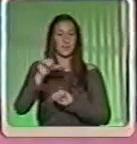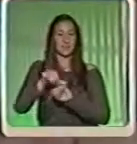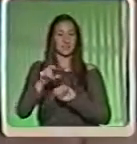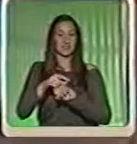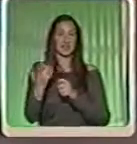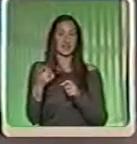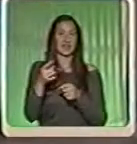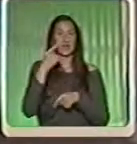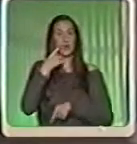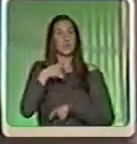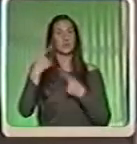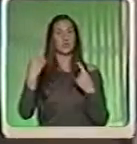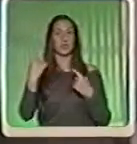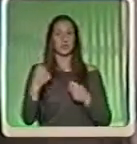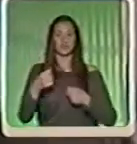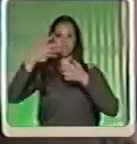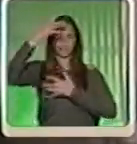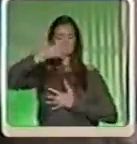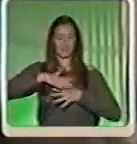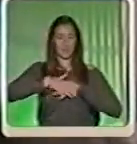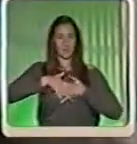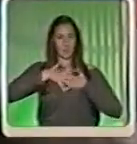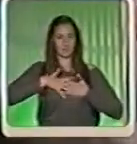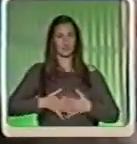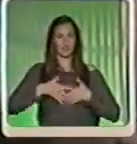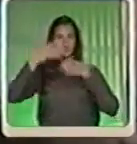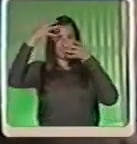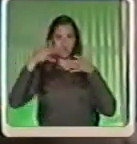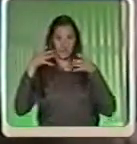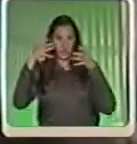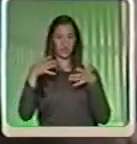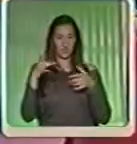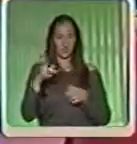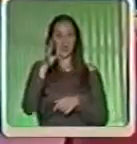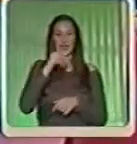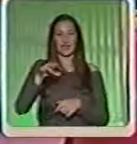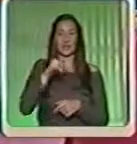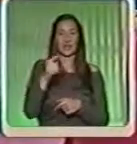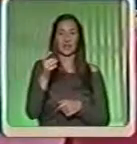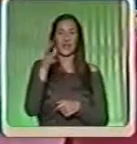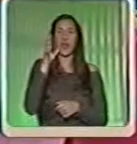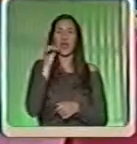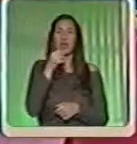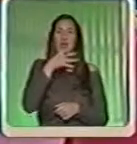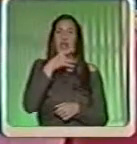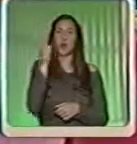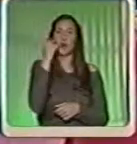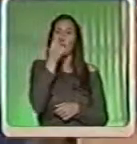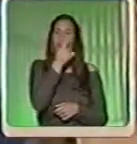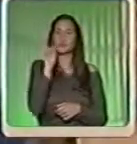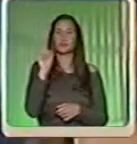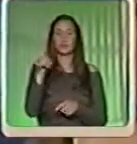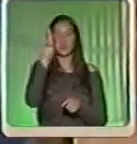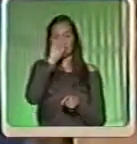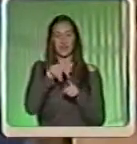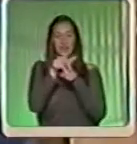armadura. Fantástico. O louro do cabelo do tal Dom Rodrigo e a canela seria a cor dos olhos do Dom Rodrigo. Bem, eu acho uma